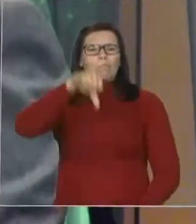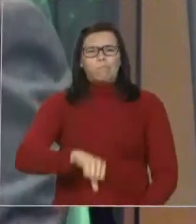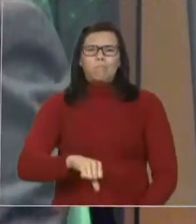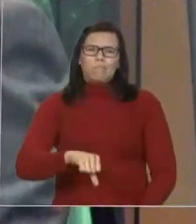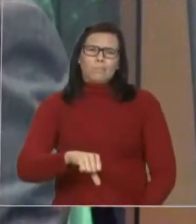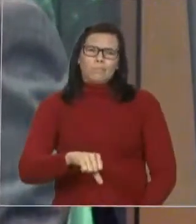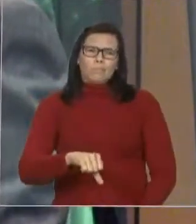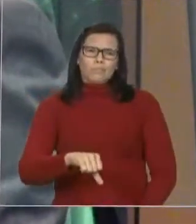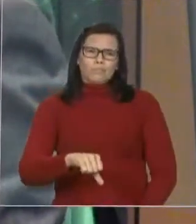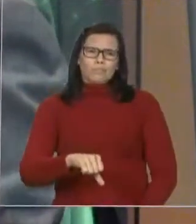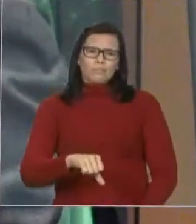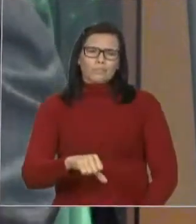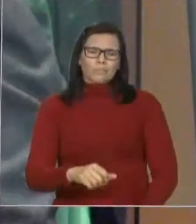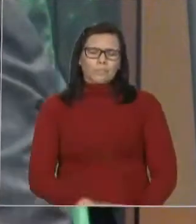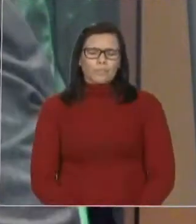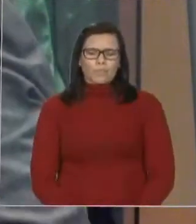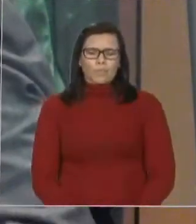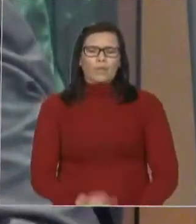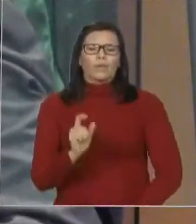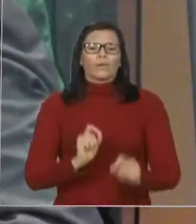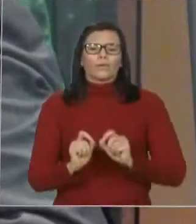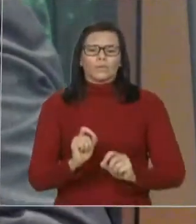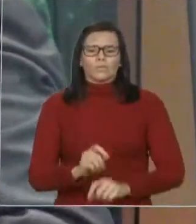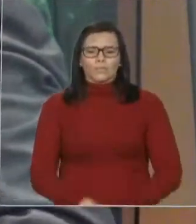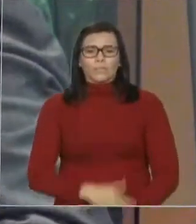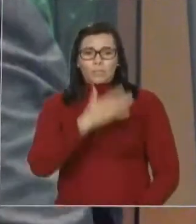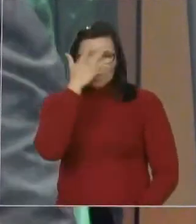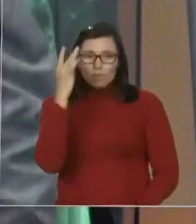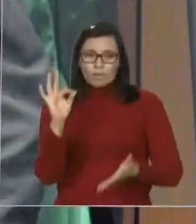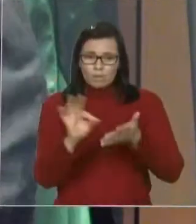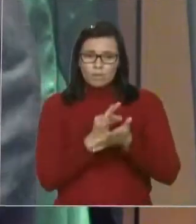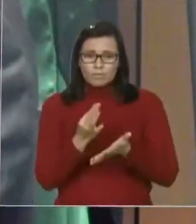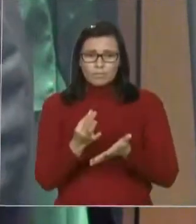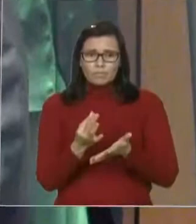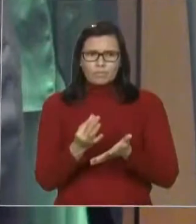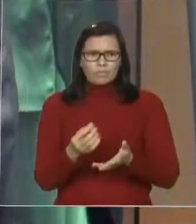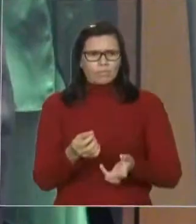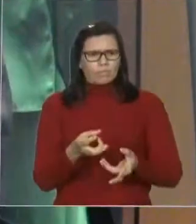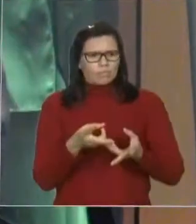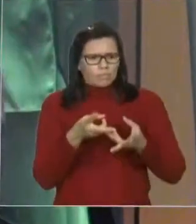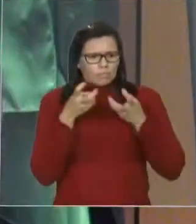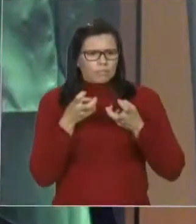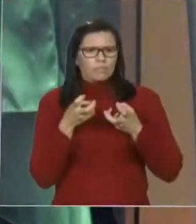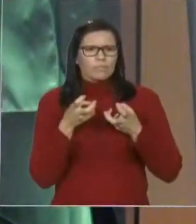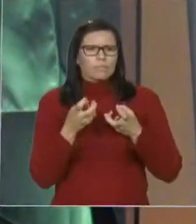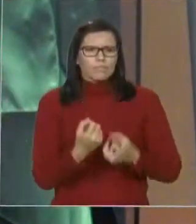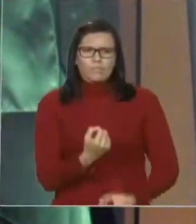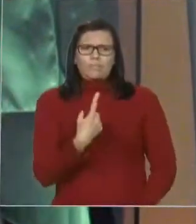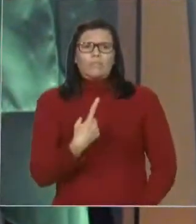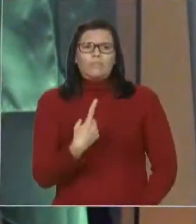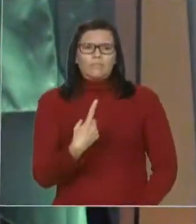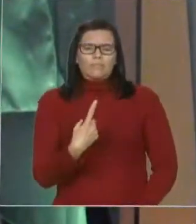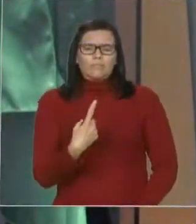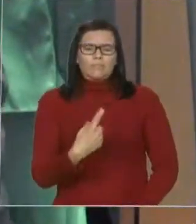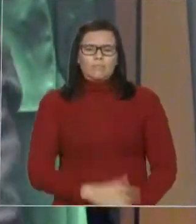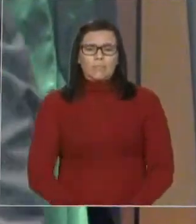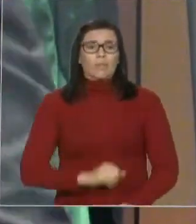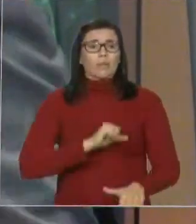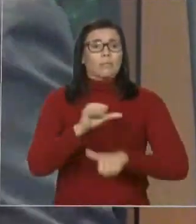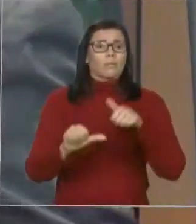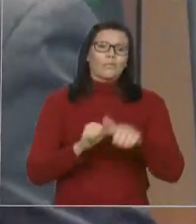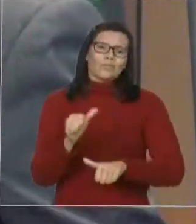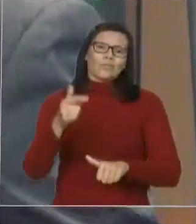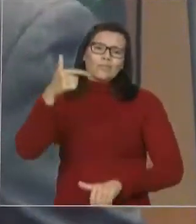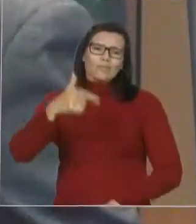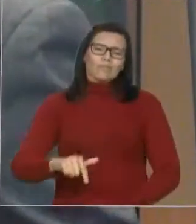candidatos. E os candidatos foram surpreendidos com a antecipação da prova para o dia 17